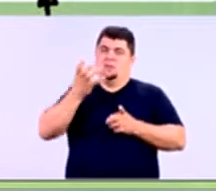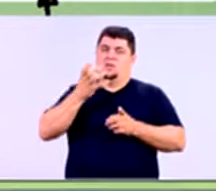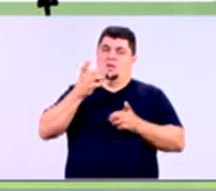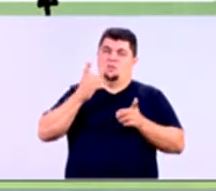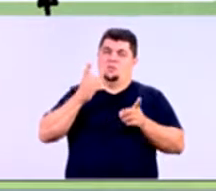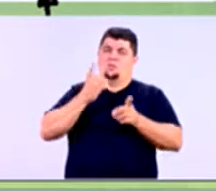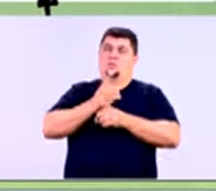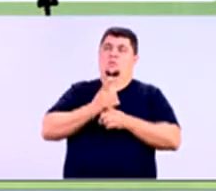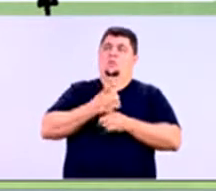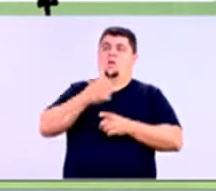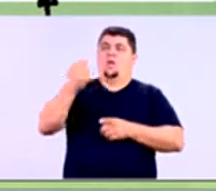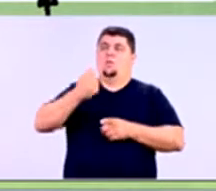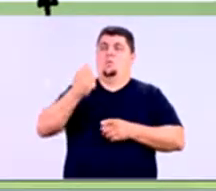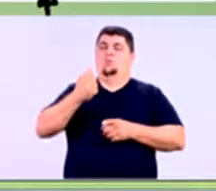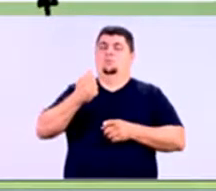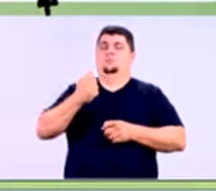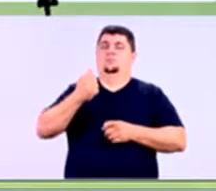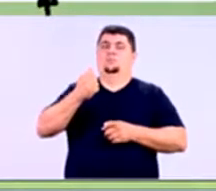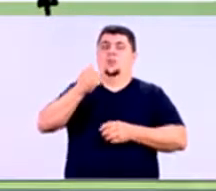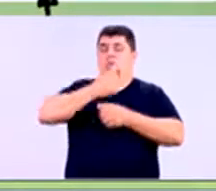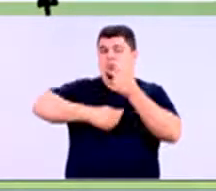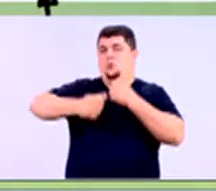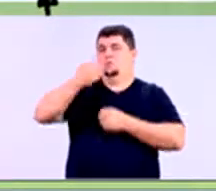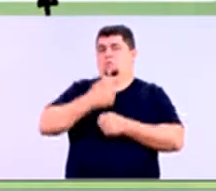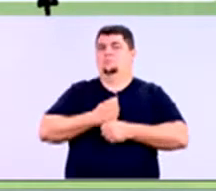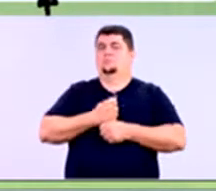taxa anual. Então, vou usar